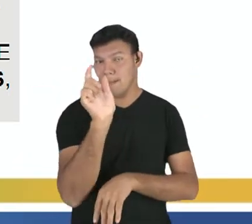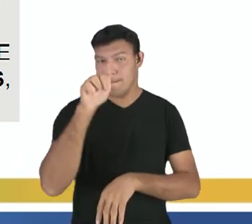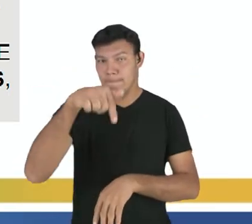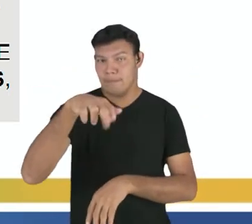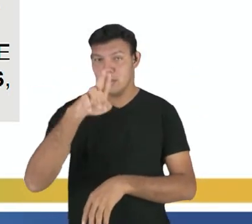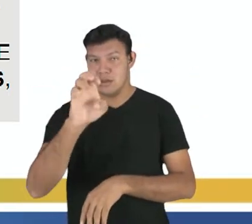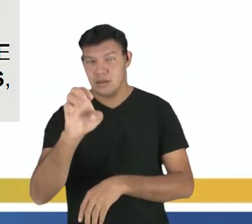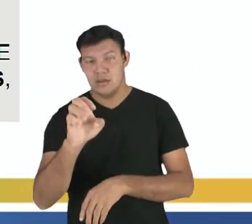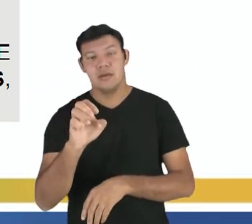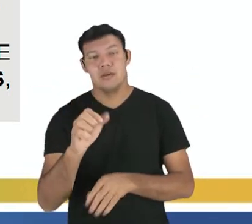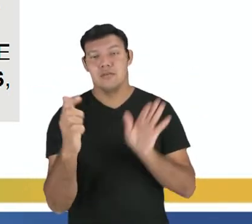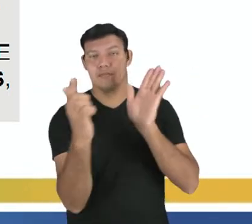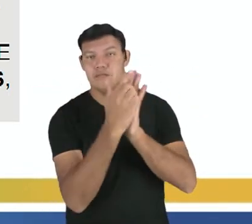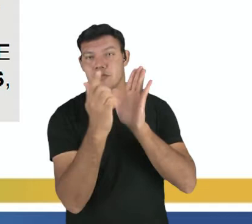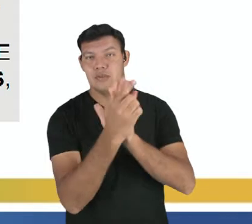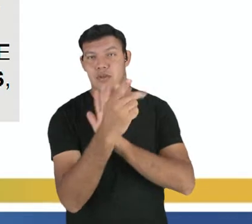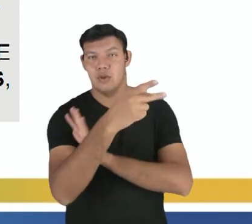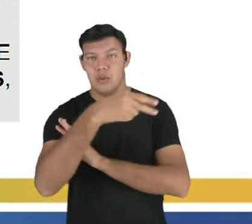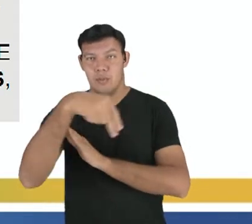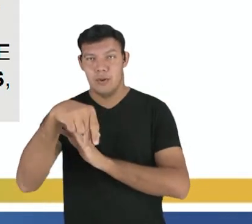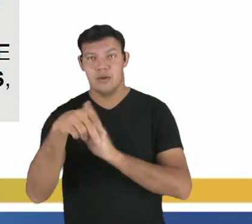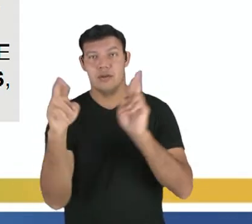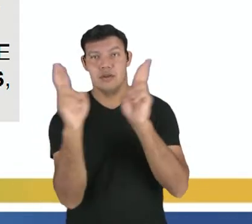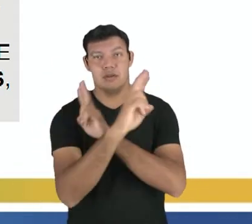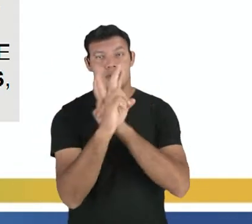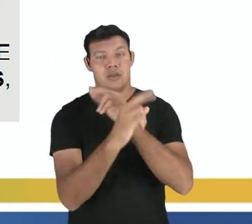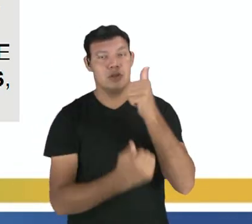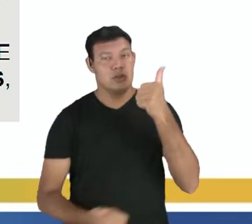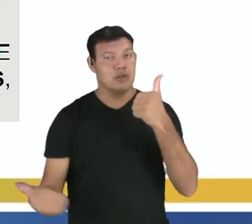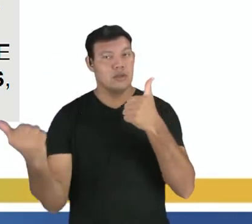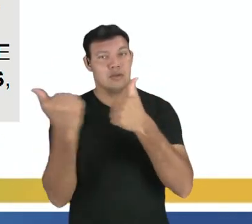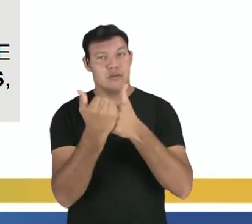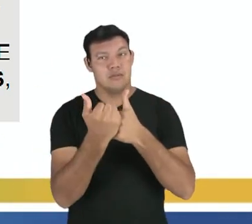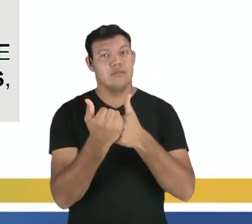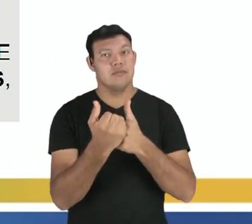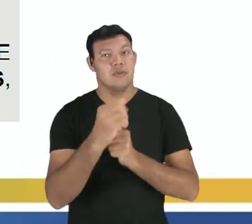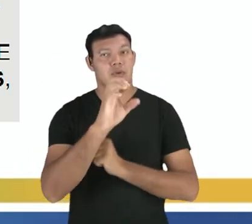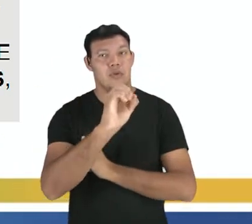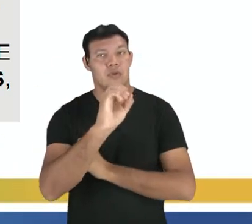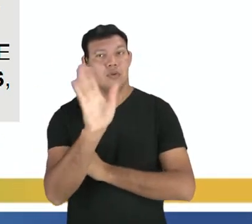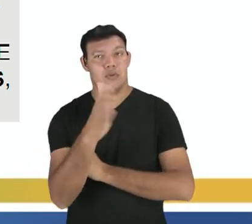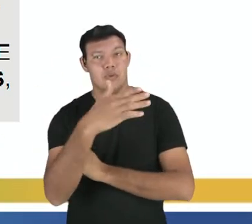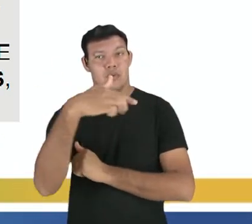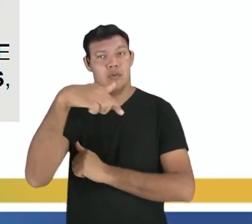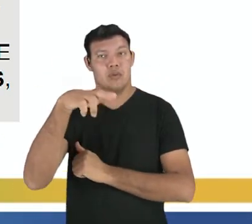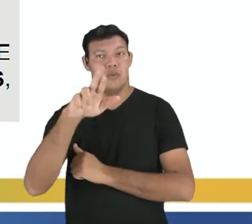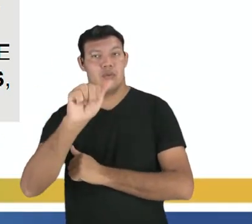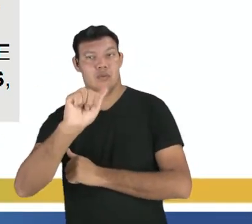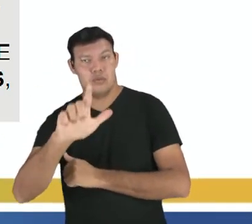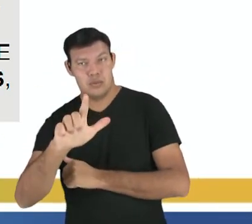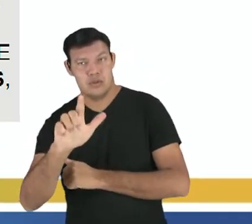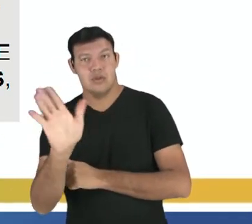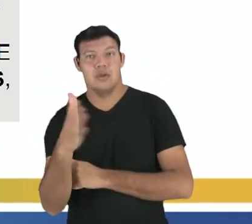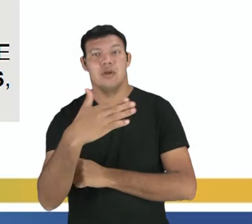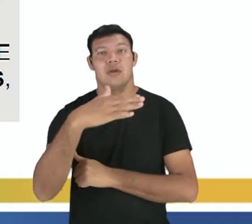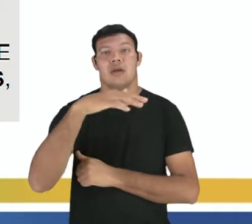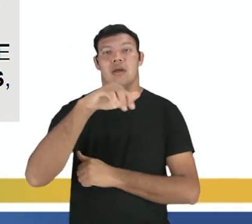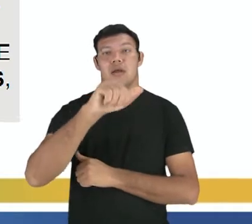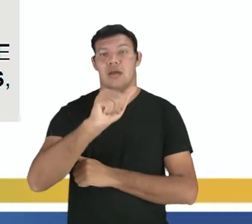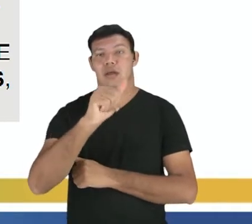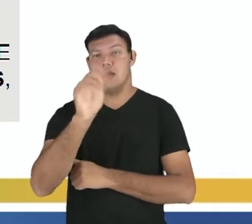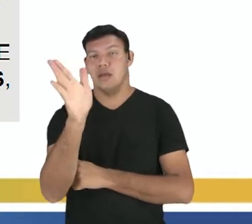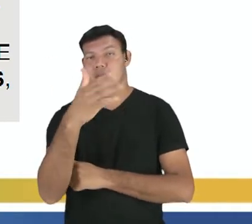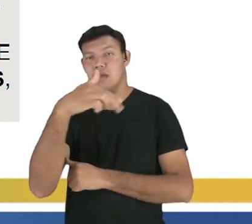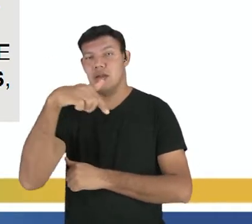pronome relativo, você pode substituir por o qual, a qual, os quais,